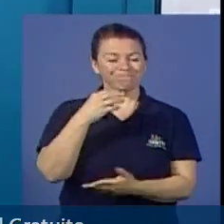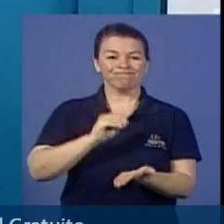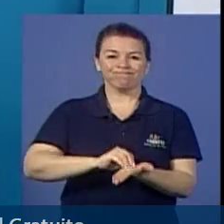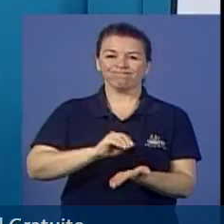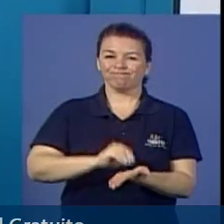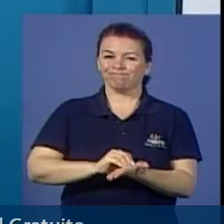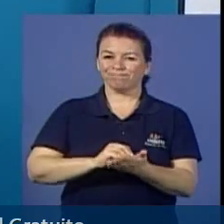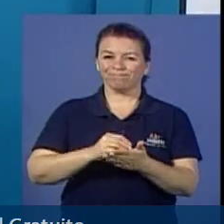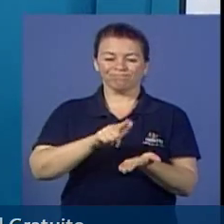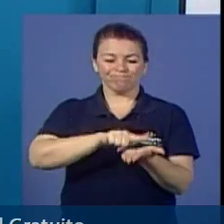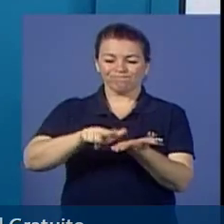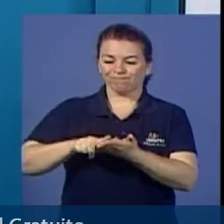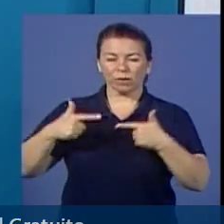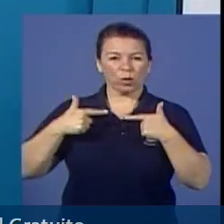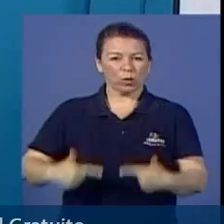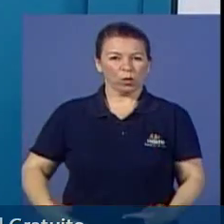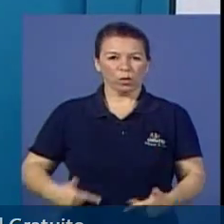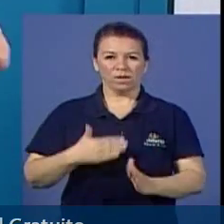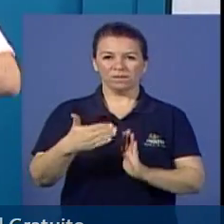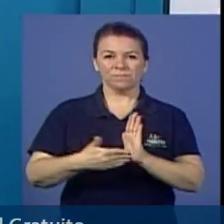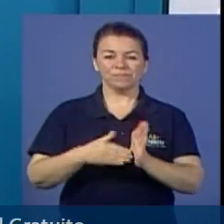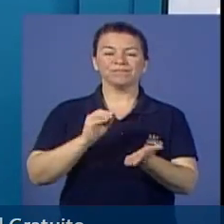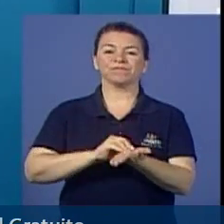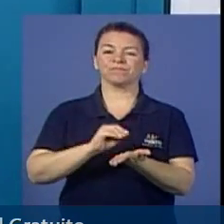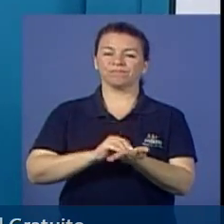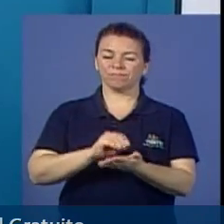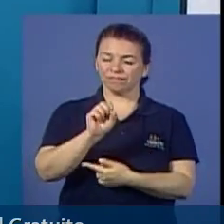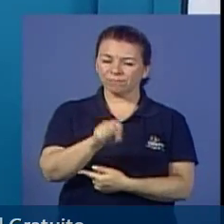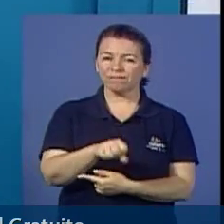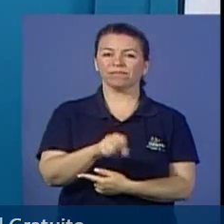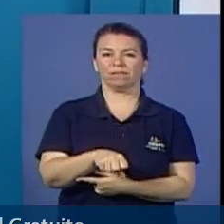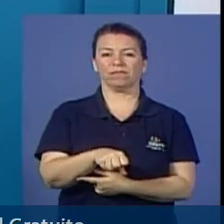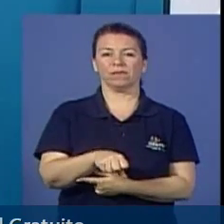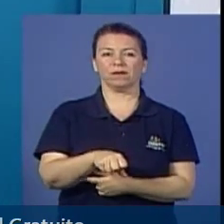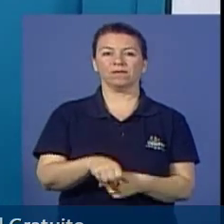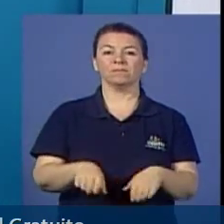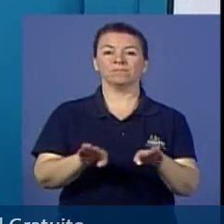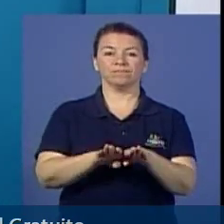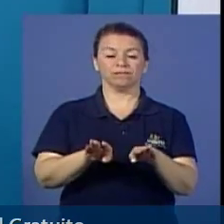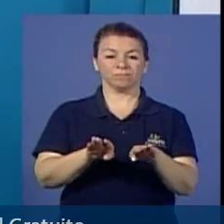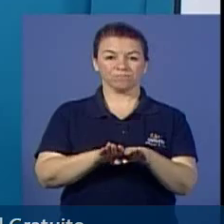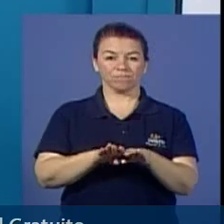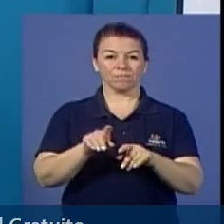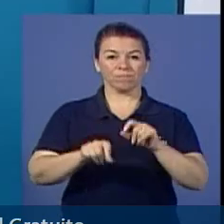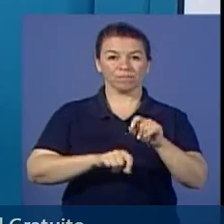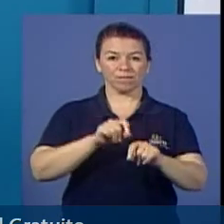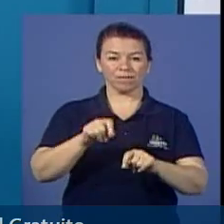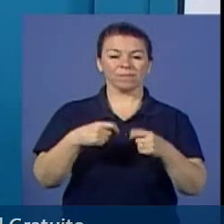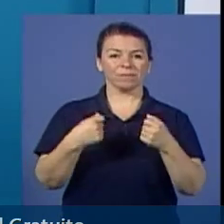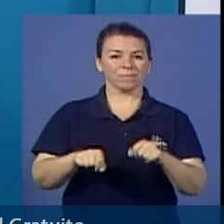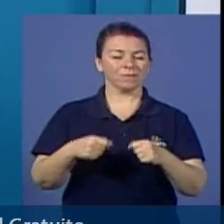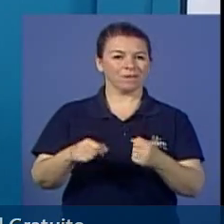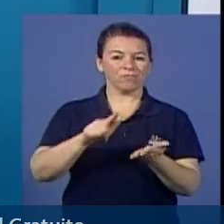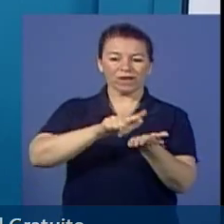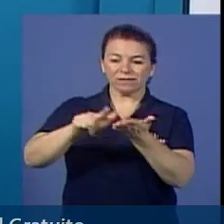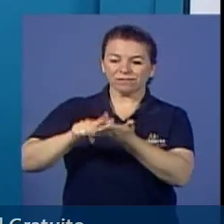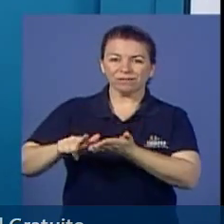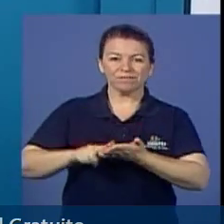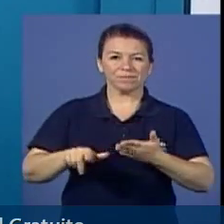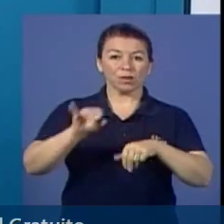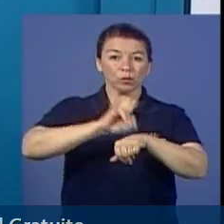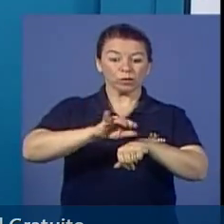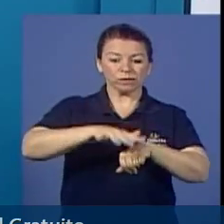generalizada, tanto que um dos aspectos colocados aí vai ser também a retirada dos curtiços do centro